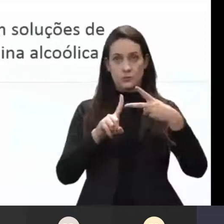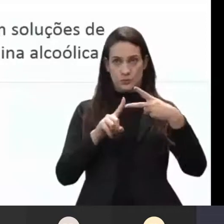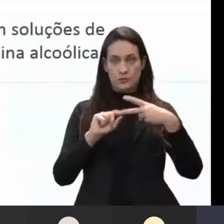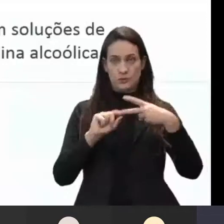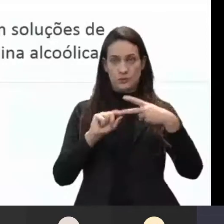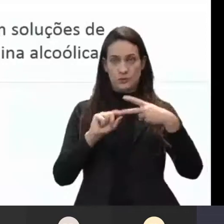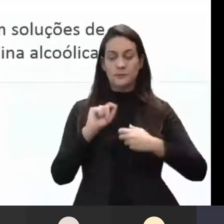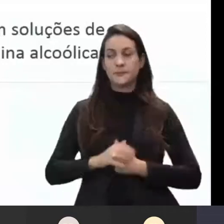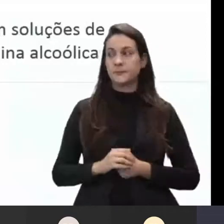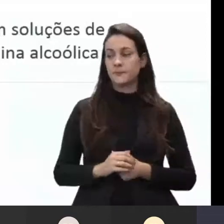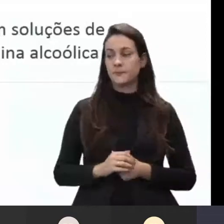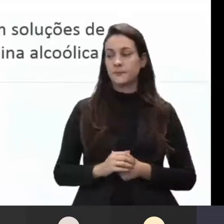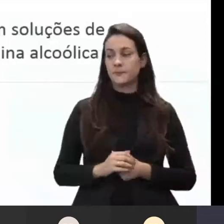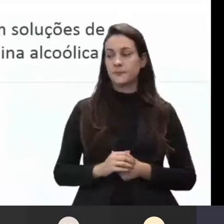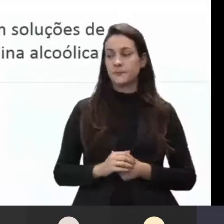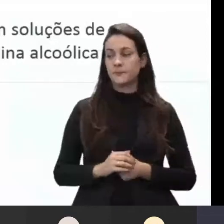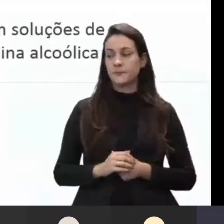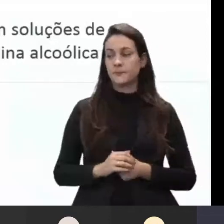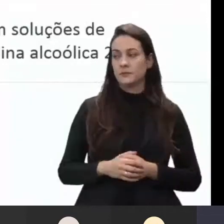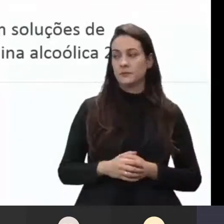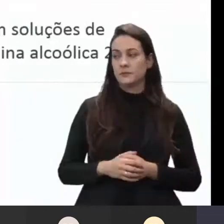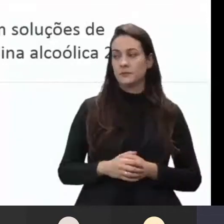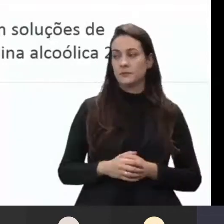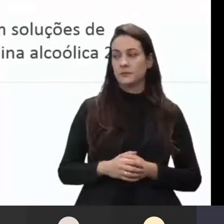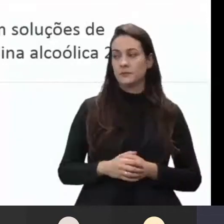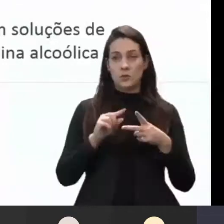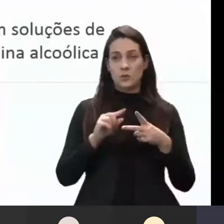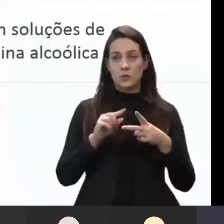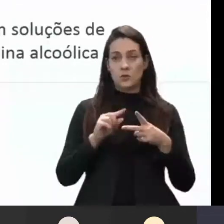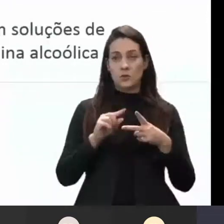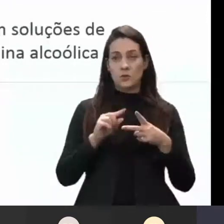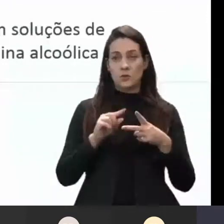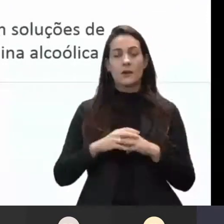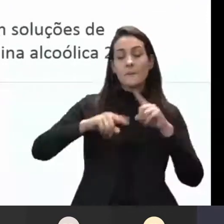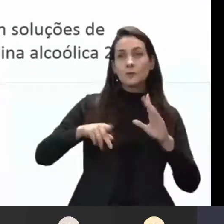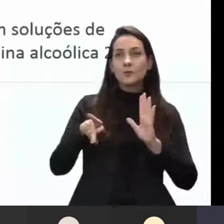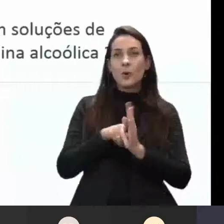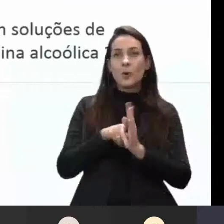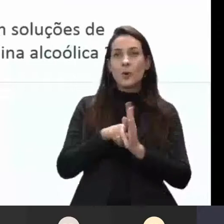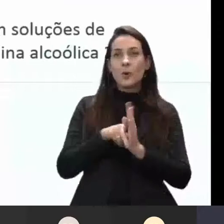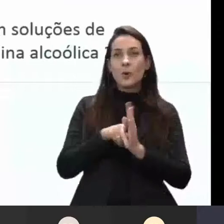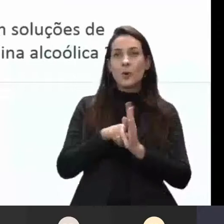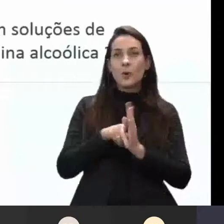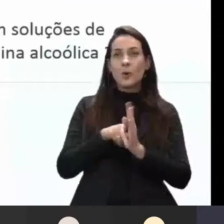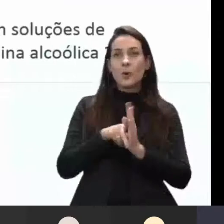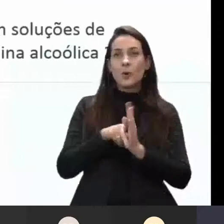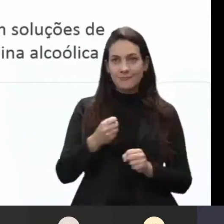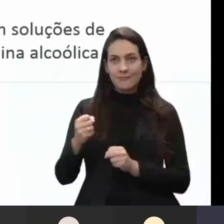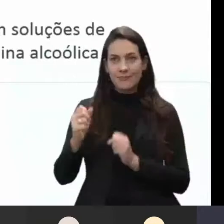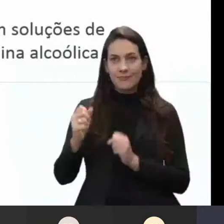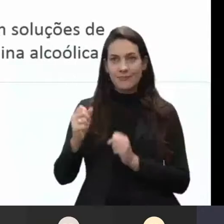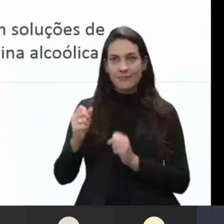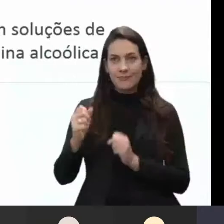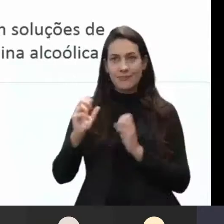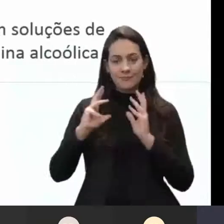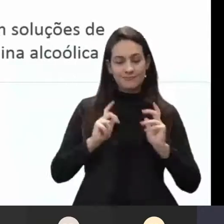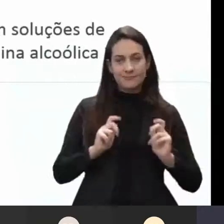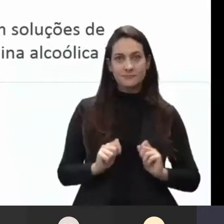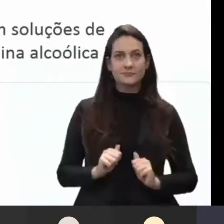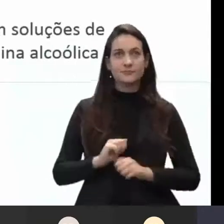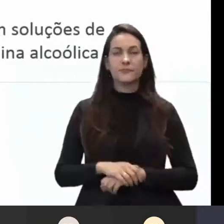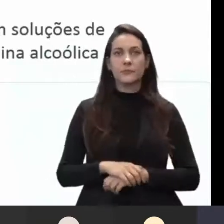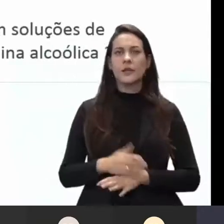nós iremos testar produtos de limpeza. Nós já fizemos uma prática para observar como que controla o